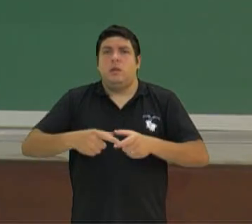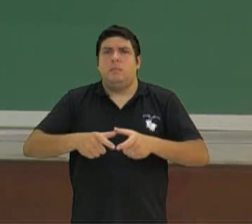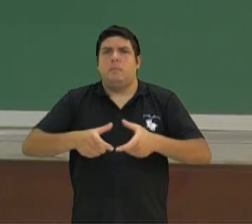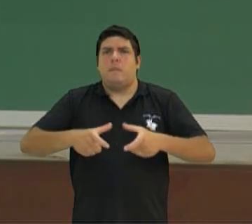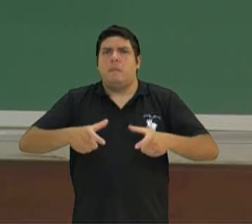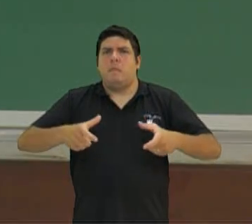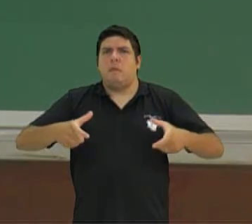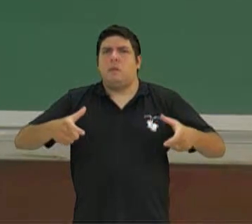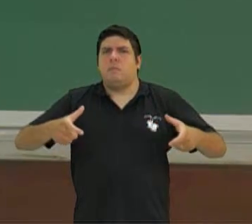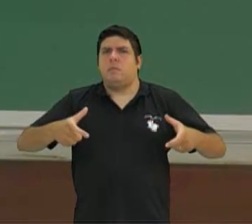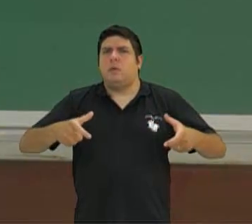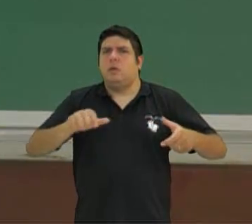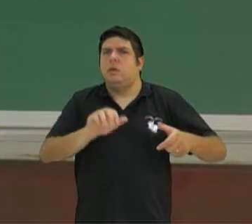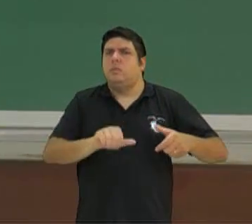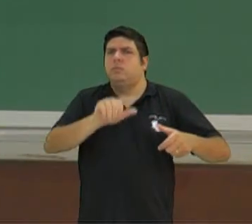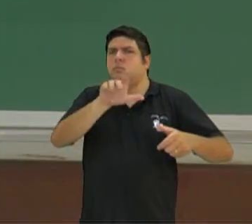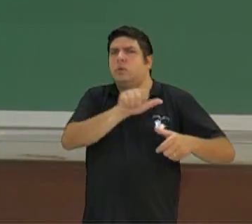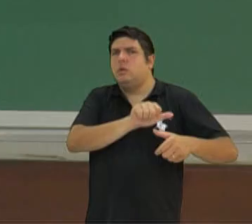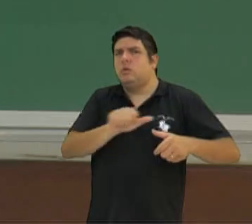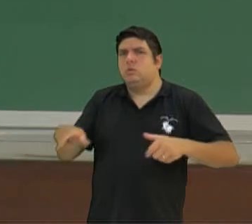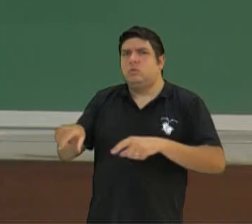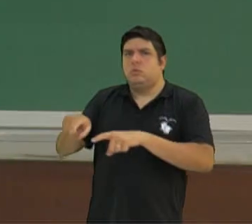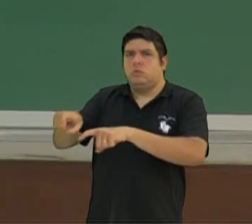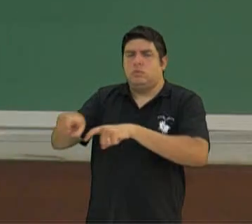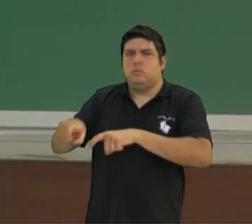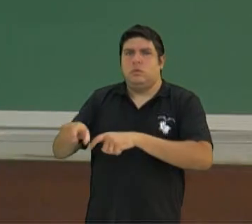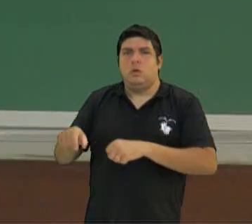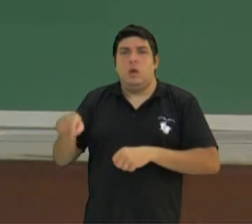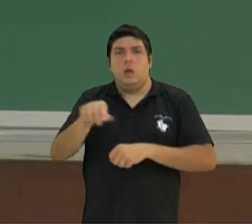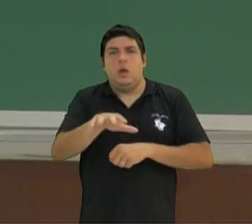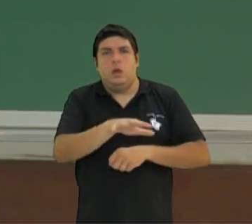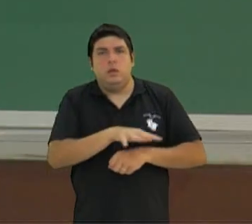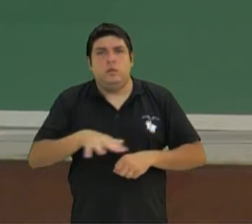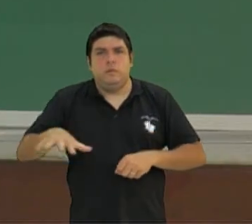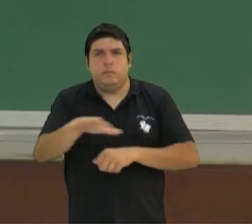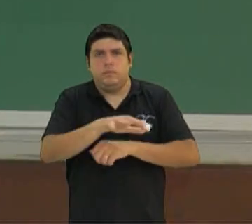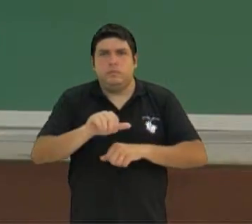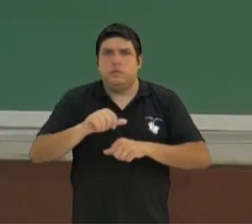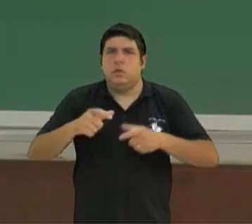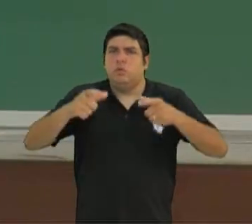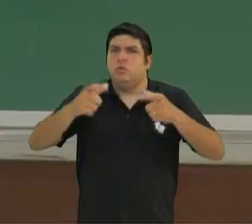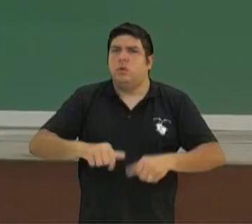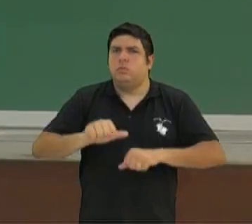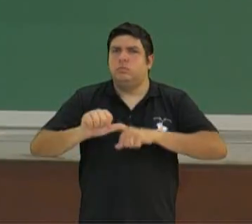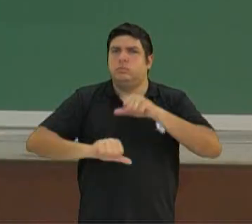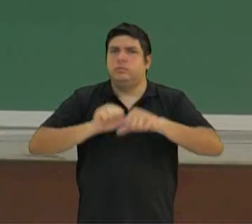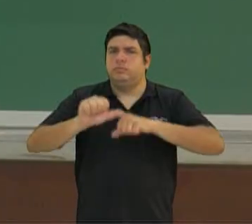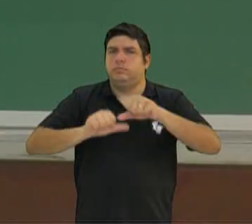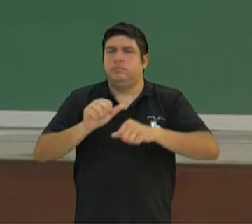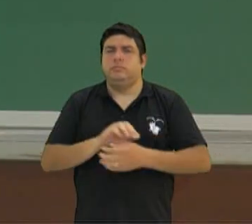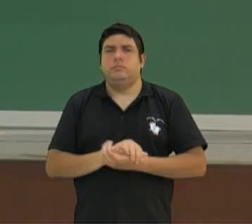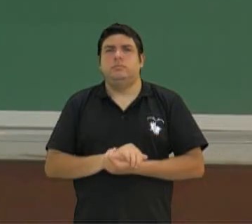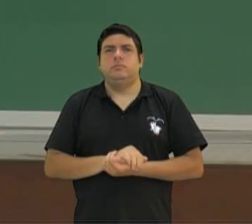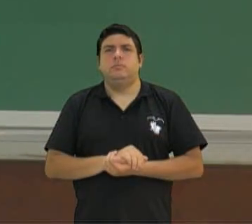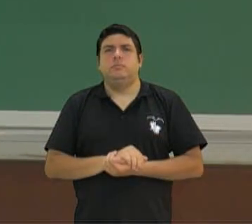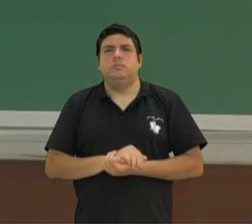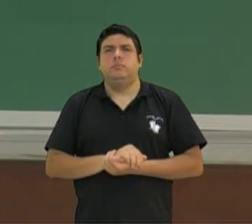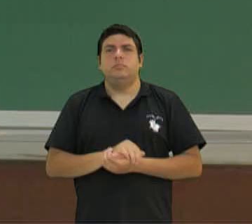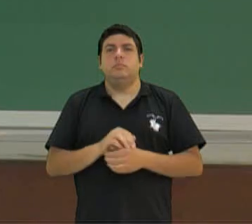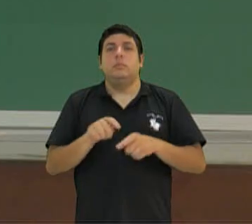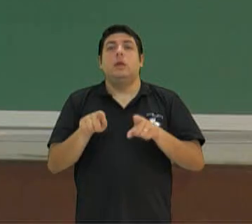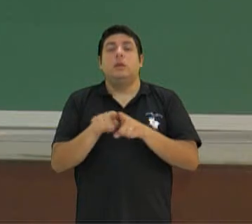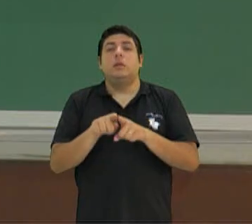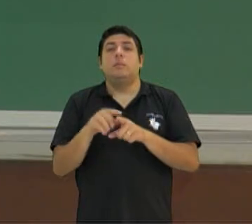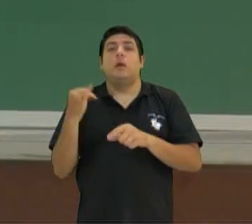supera a população rural e transforma o espaço geográfico brasileiro. Então, são essas contribuições. E depois ali a importância